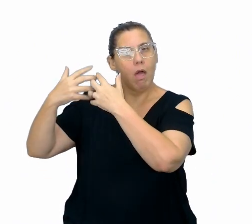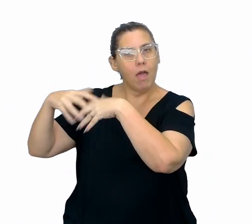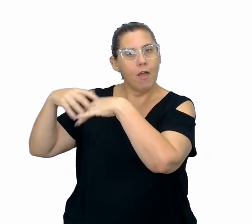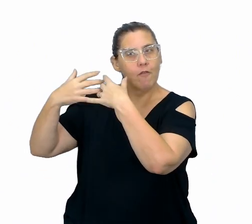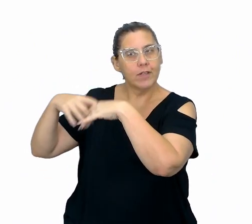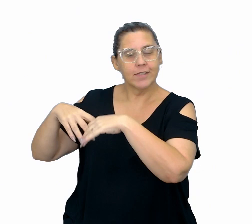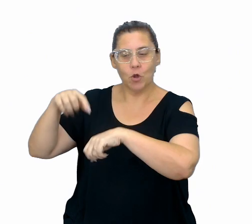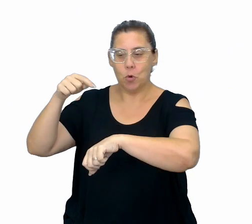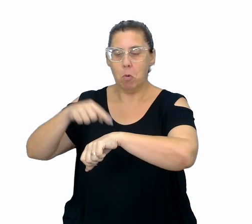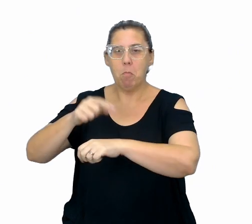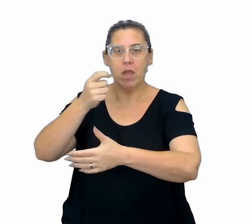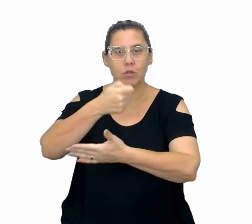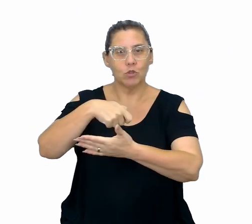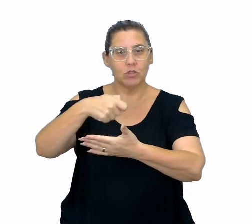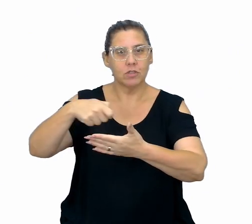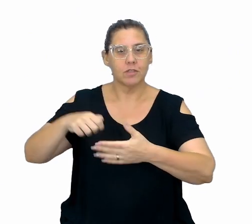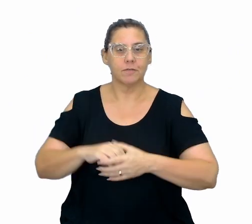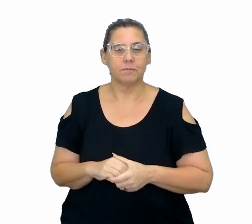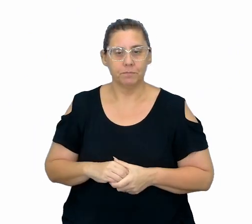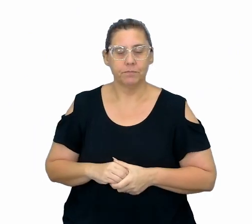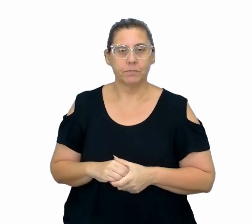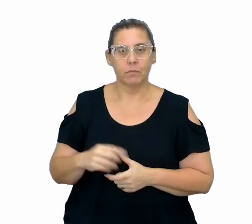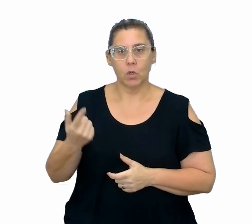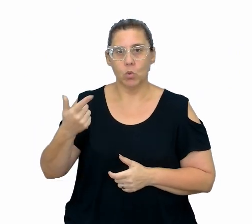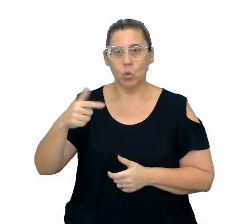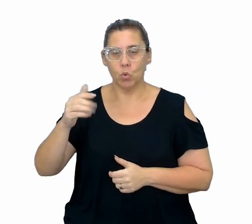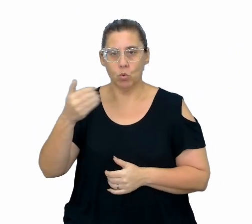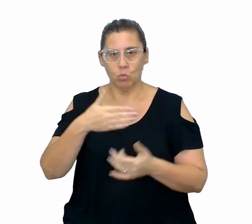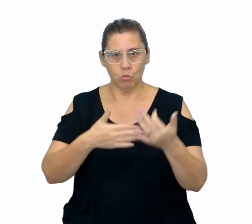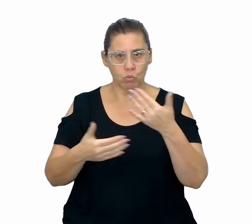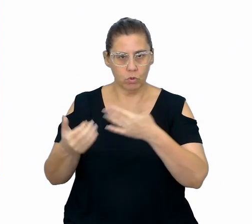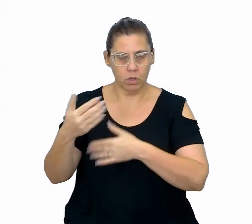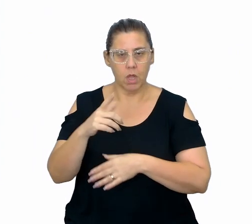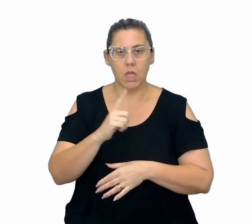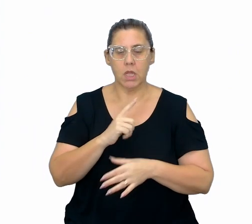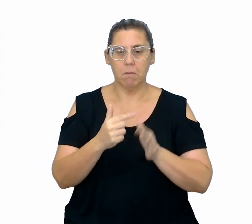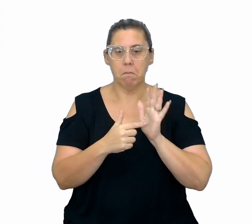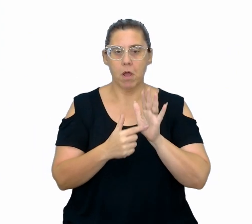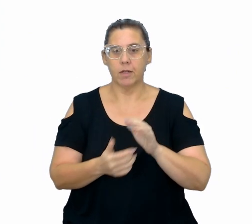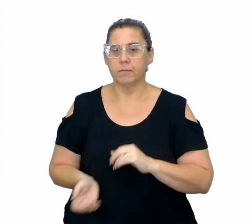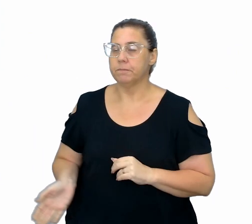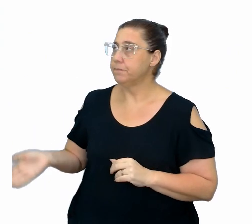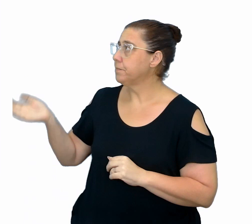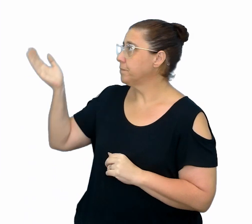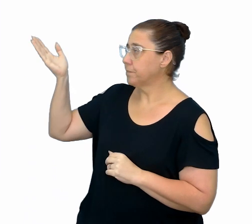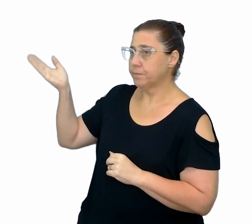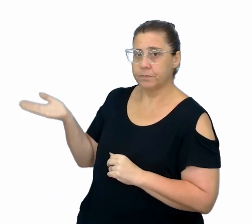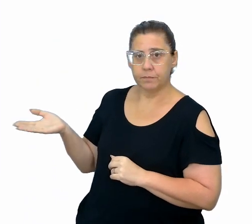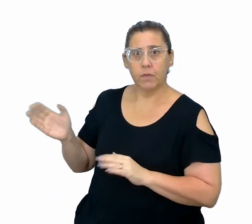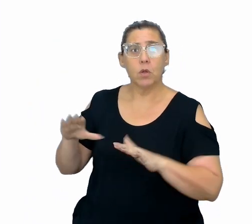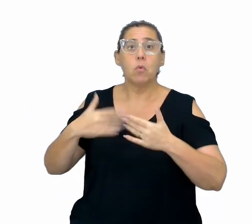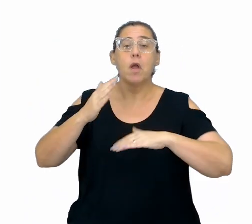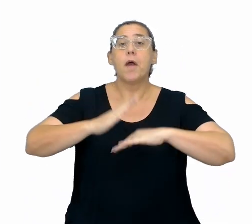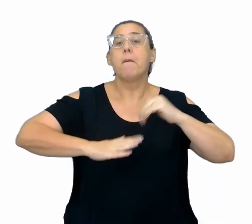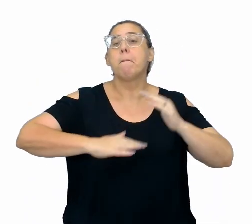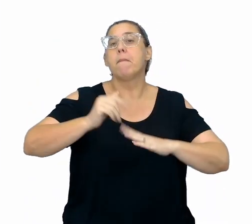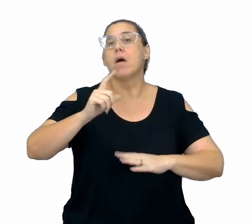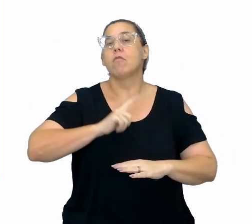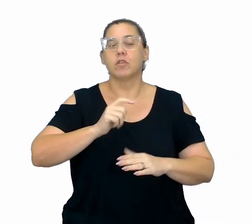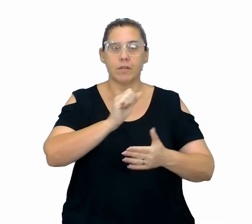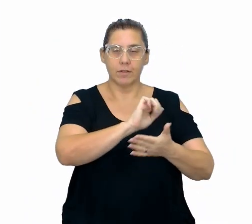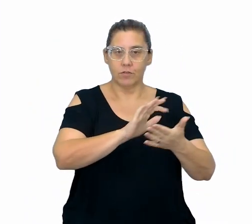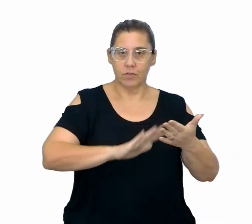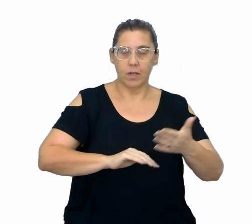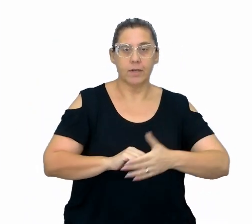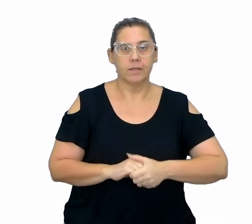de escrita. No nosso próximo slide, a gente traz para vocês quais as habilidades que estão envolvidas nessa